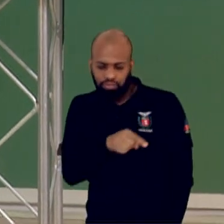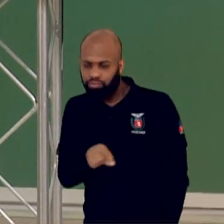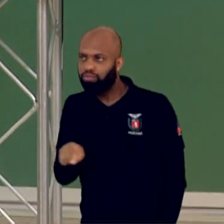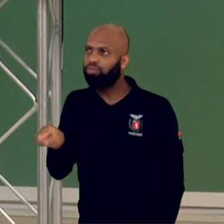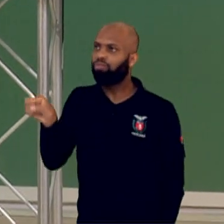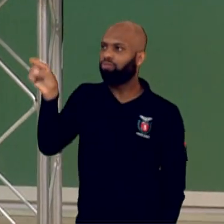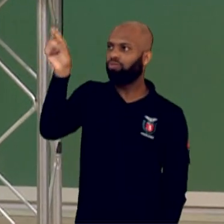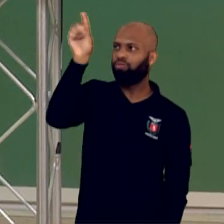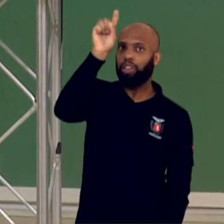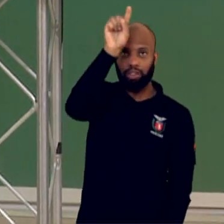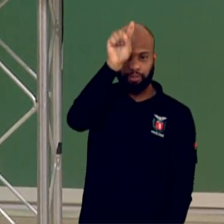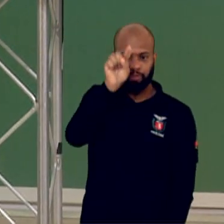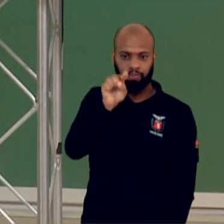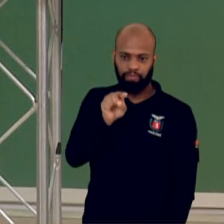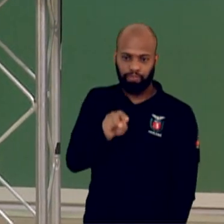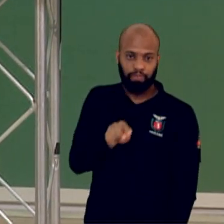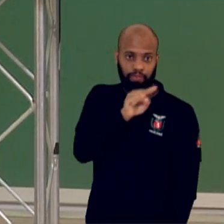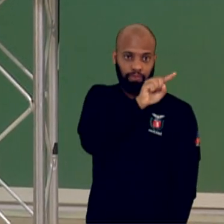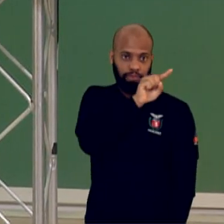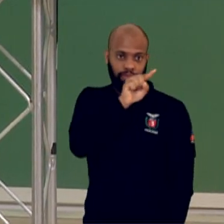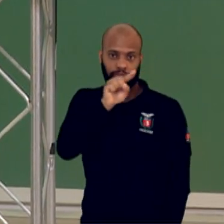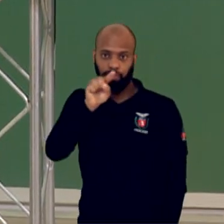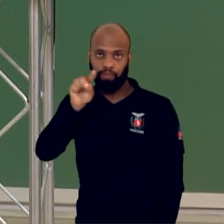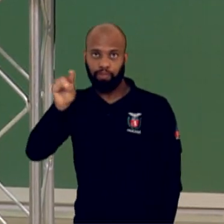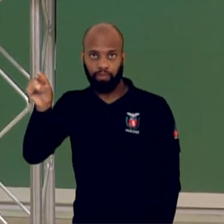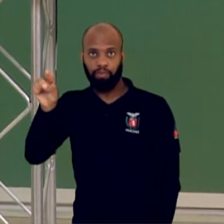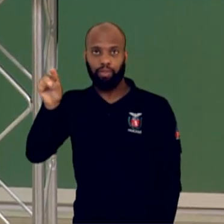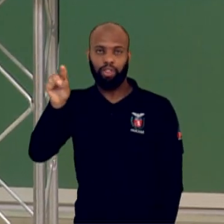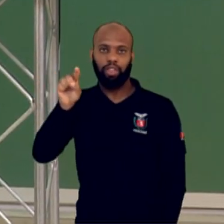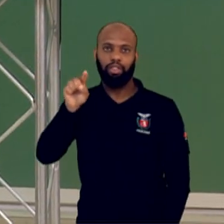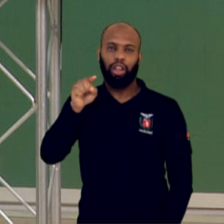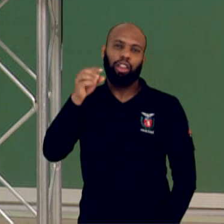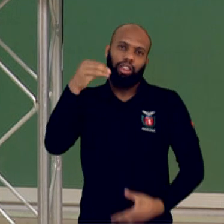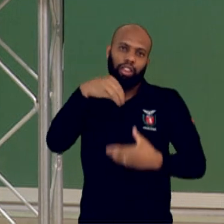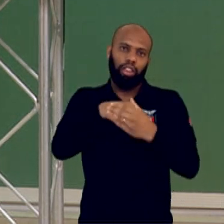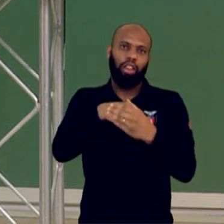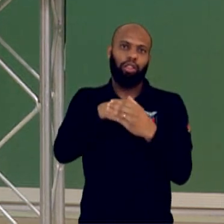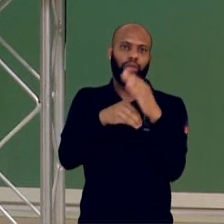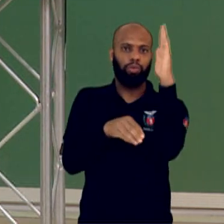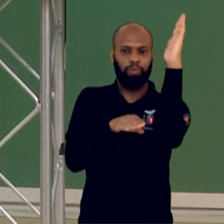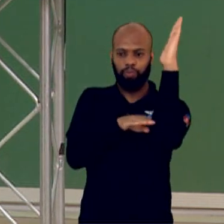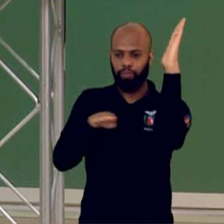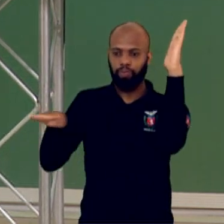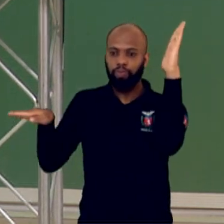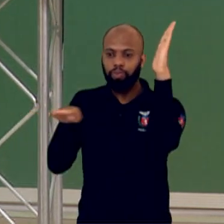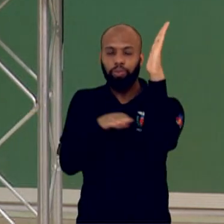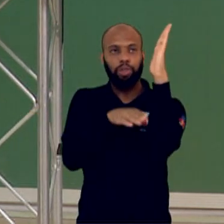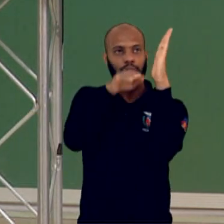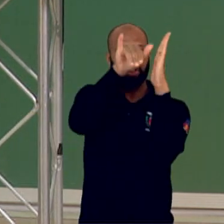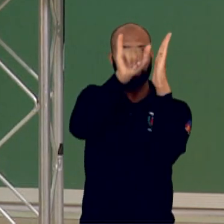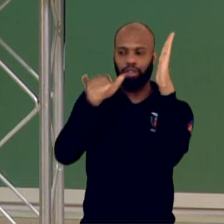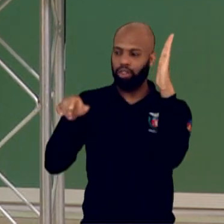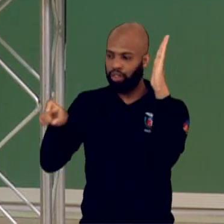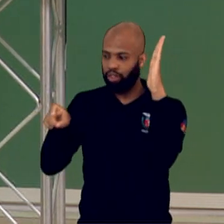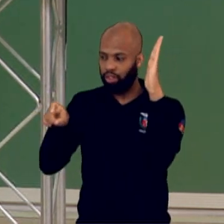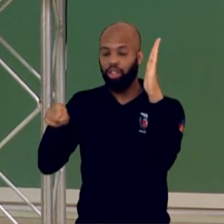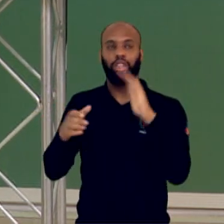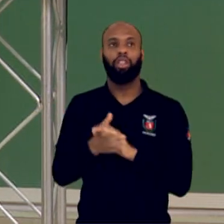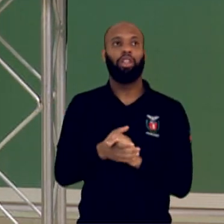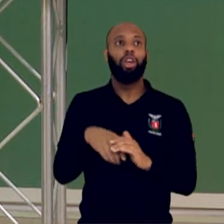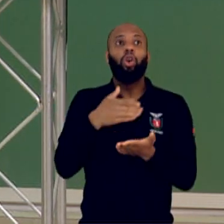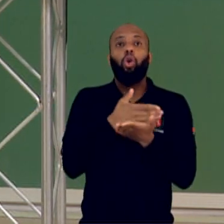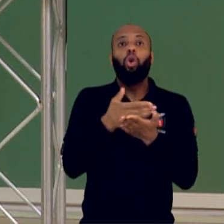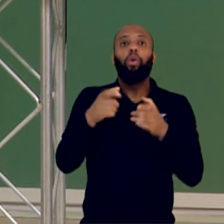trigonométrica. Nós temos ela representada no plano cartesiano, com o centro no ponto 0, 0,